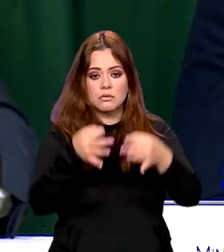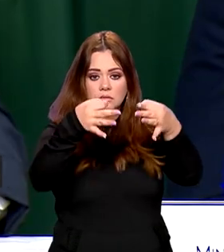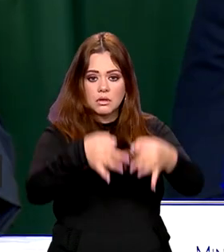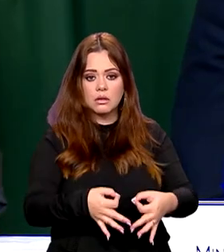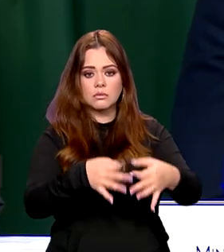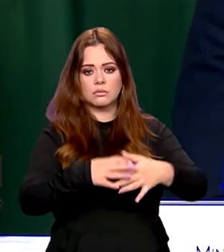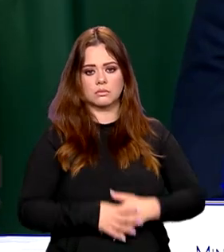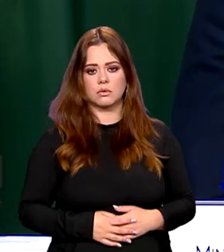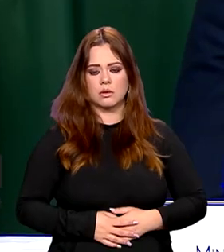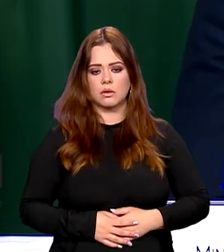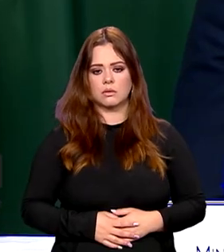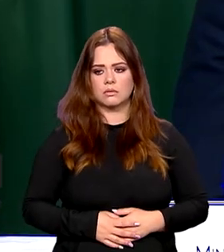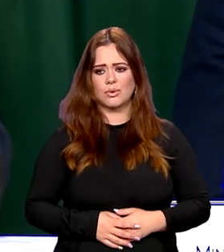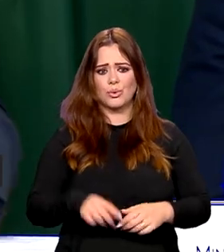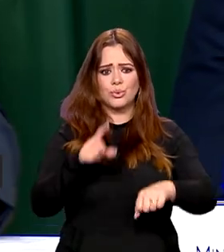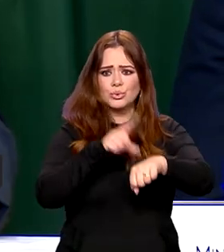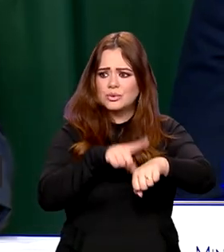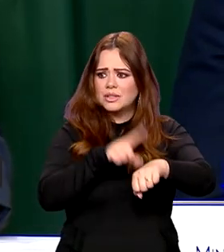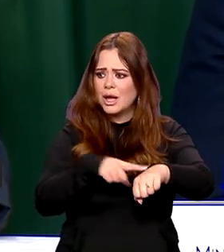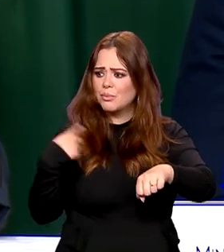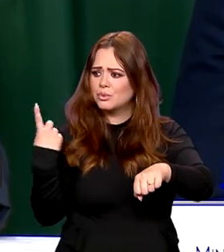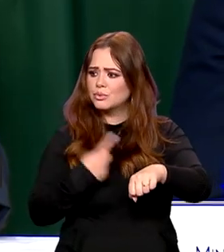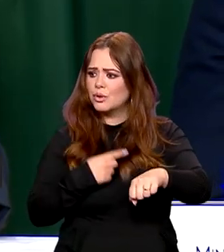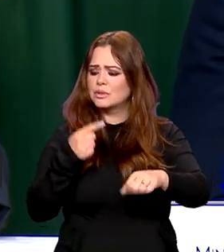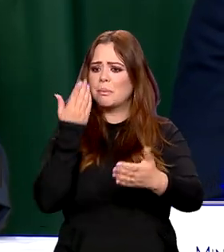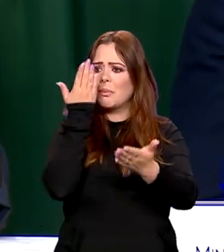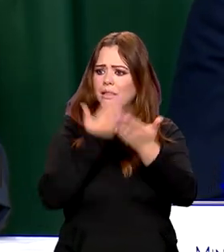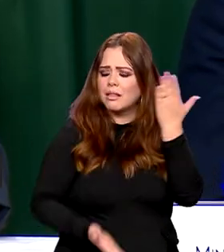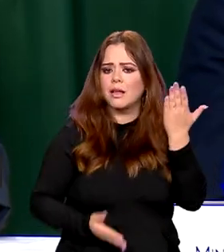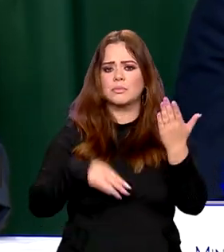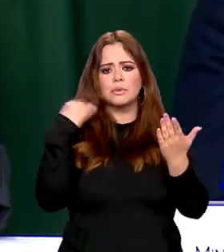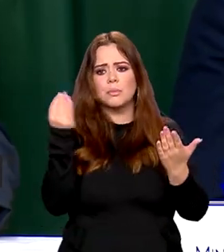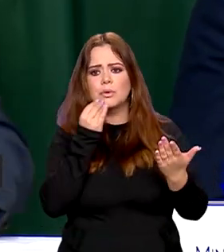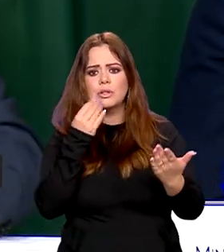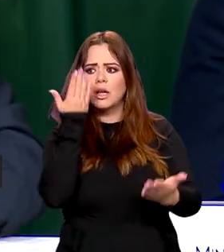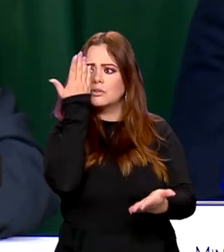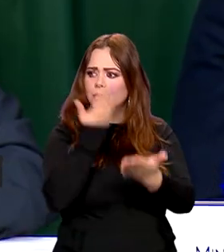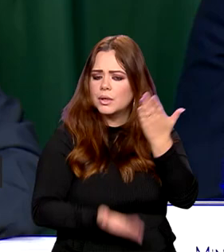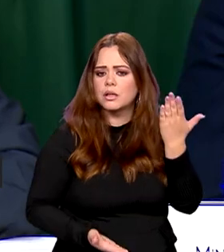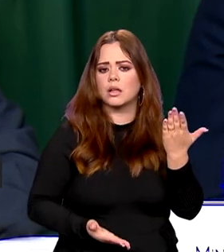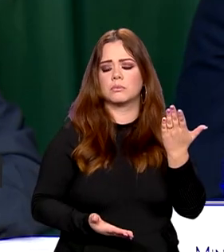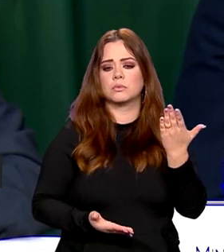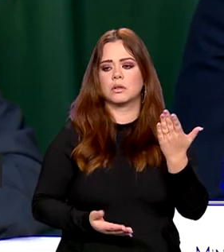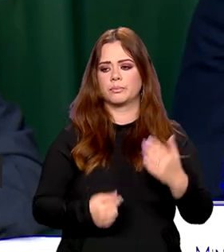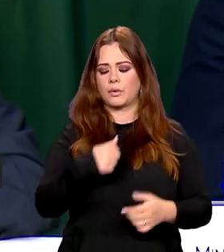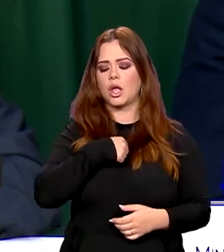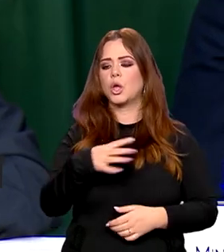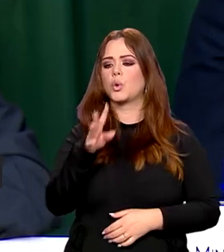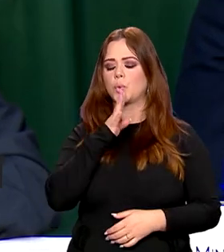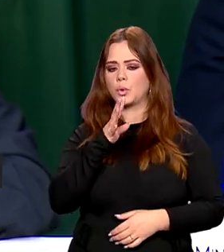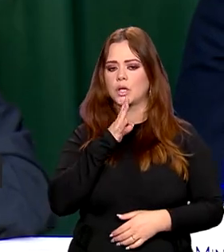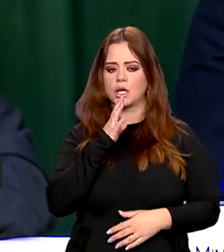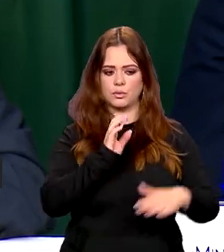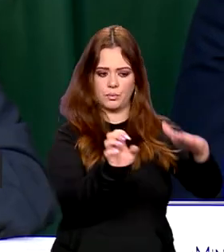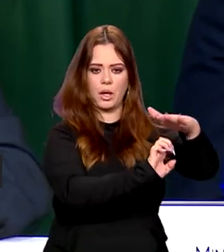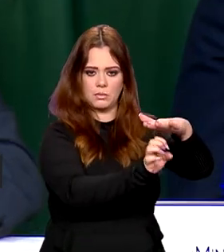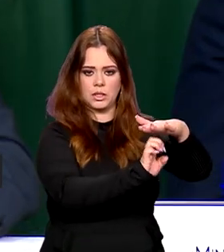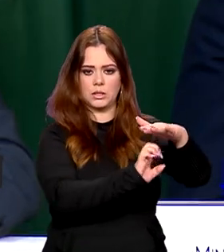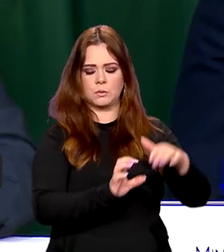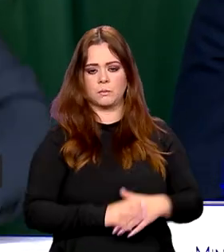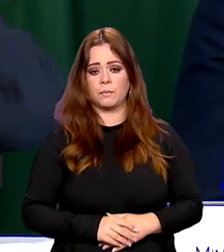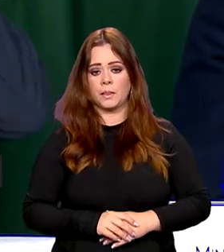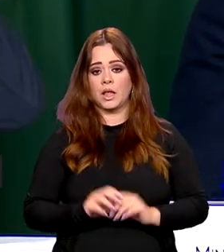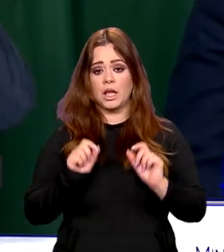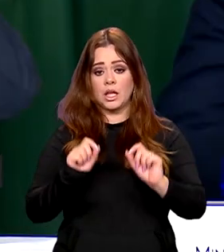E quanto tempo nós já perdemos? E quanta oportunidade? Eu conheço empresário, Robson, conheço empresário